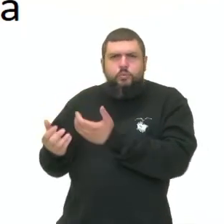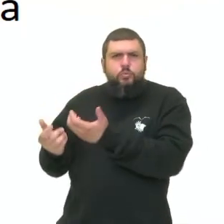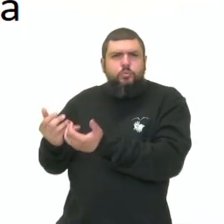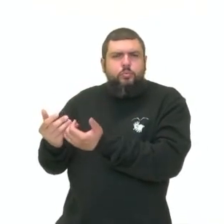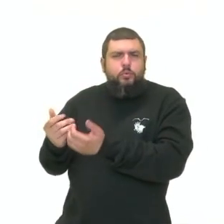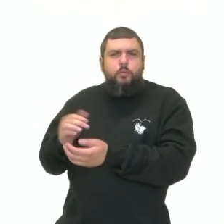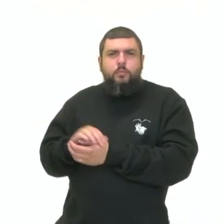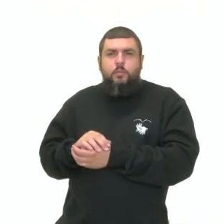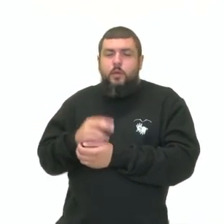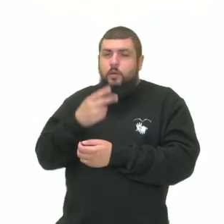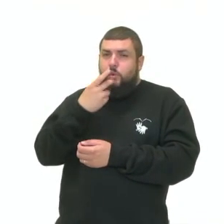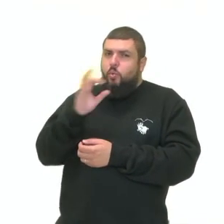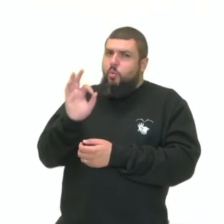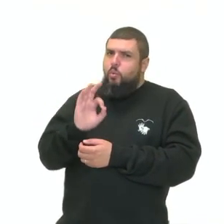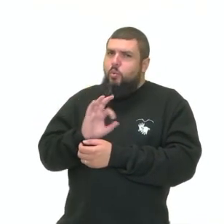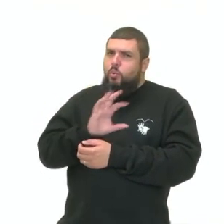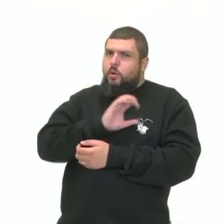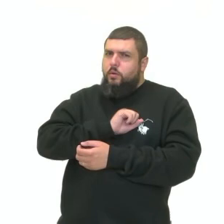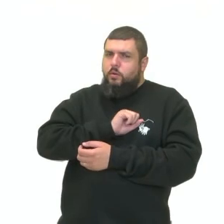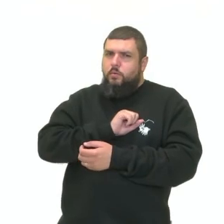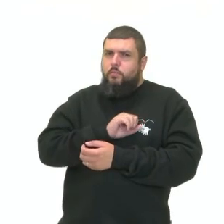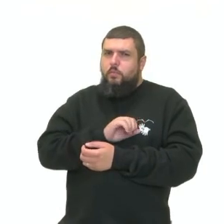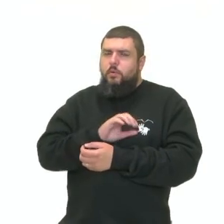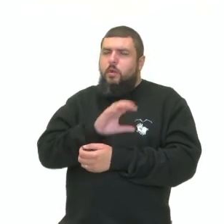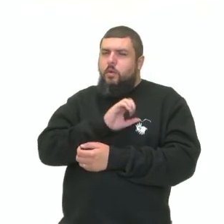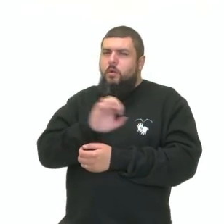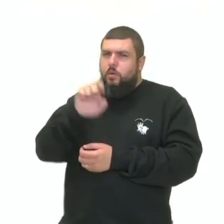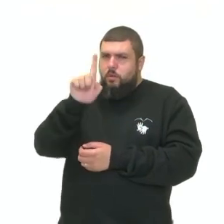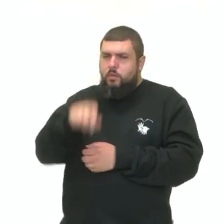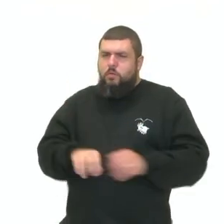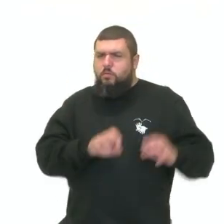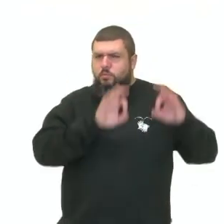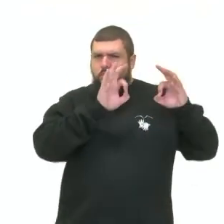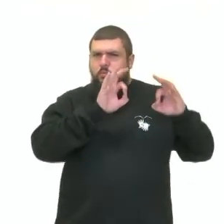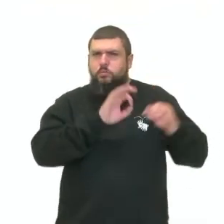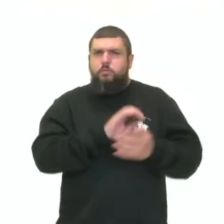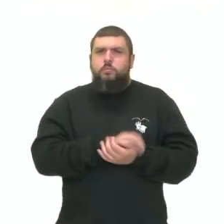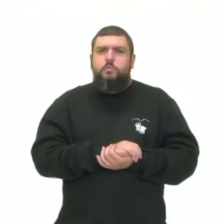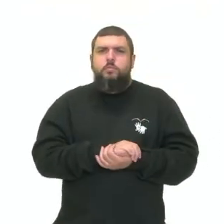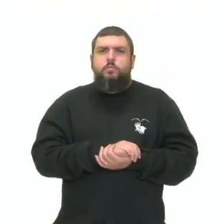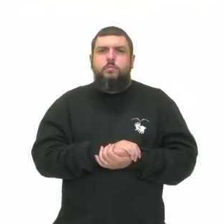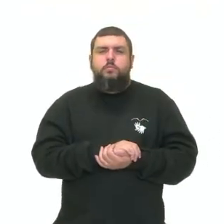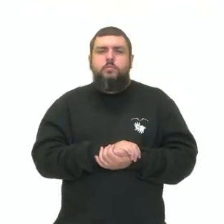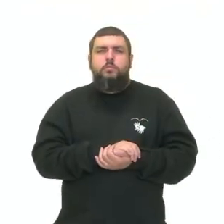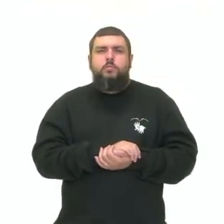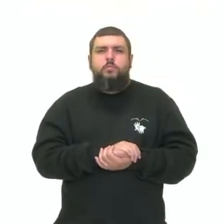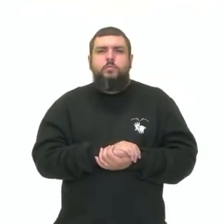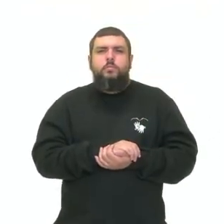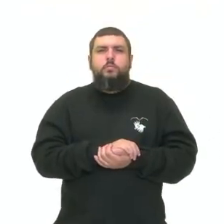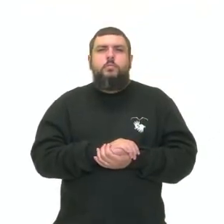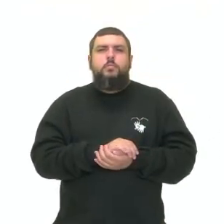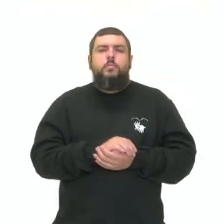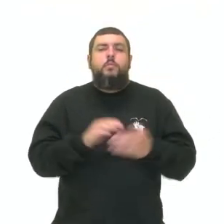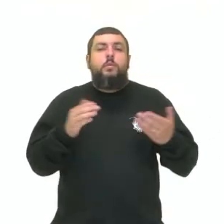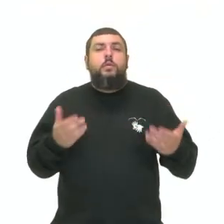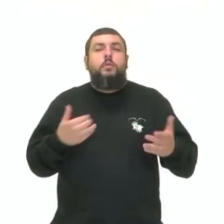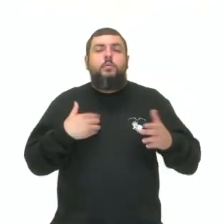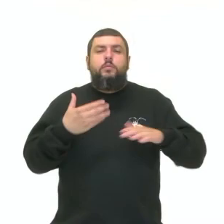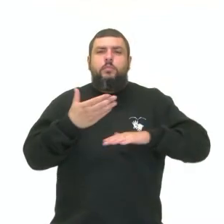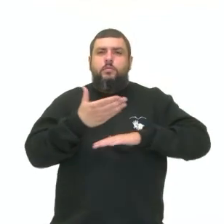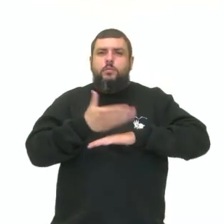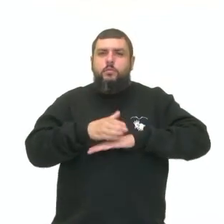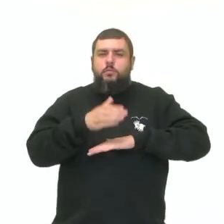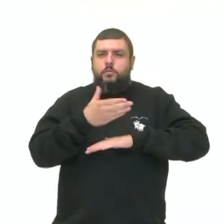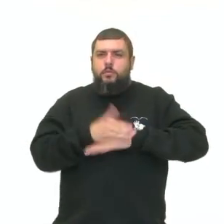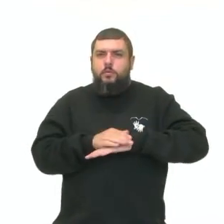essa palavra de luxo. Então, nessa parte aqui do mão na massa, qual que é a ideia? Que você, com um colega,